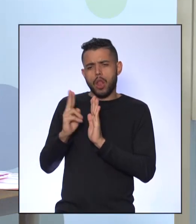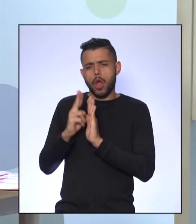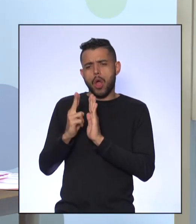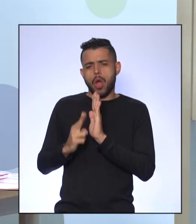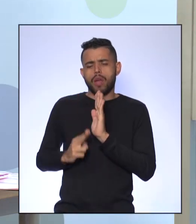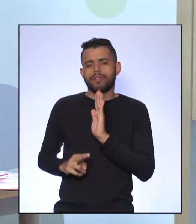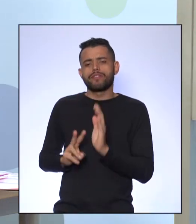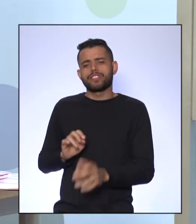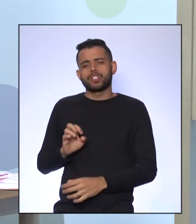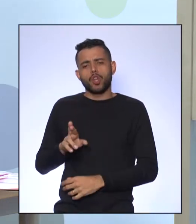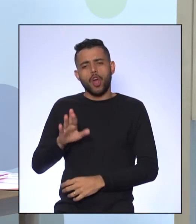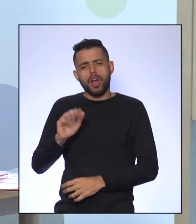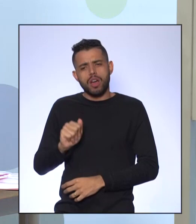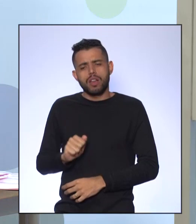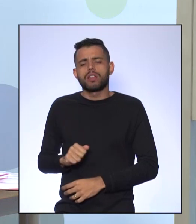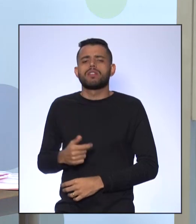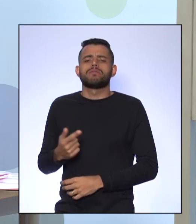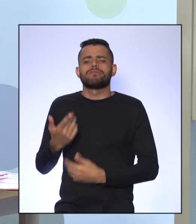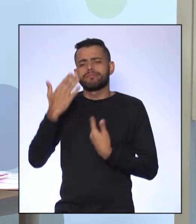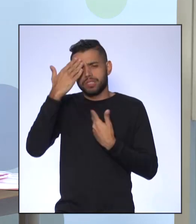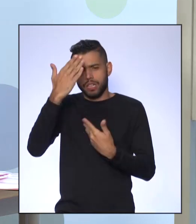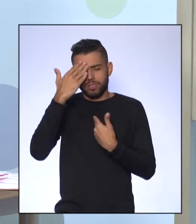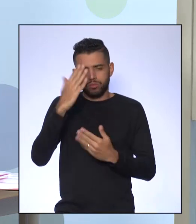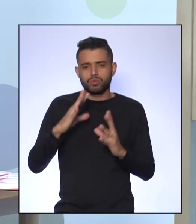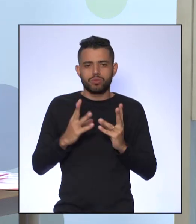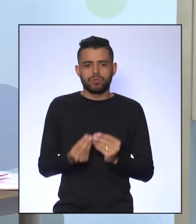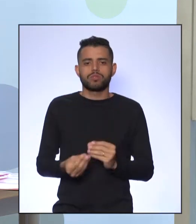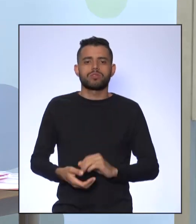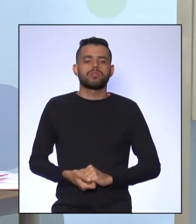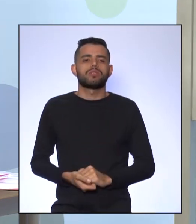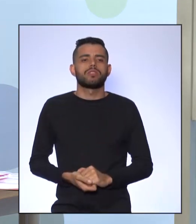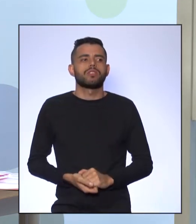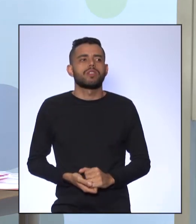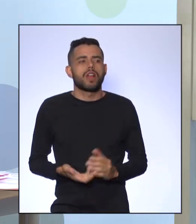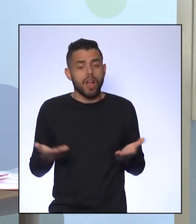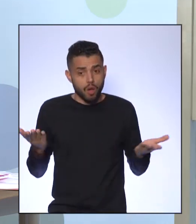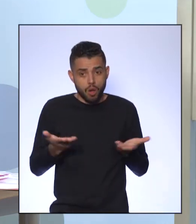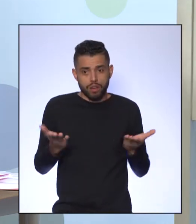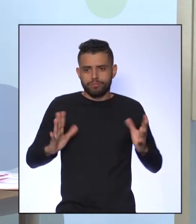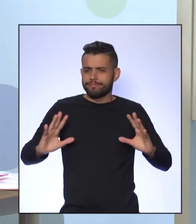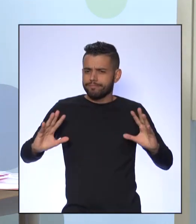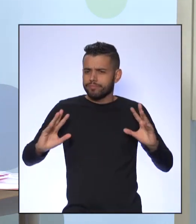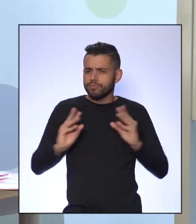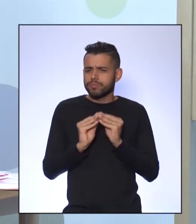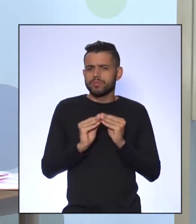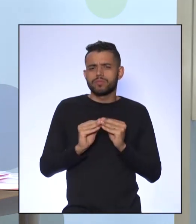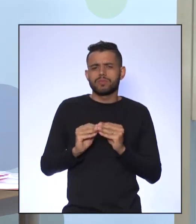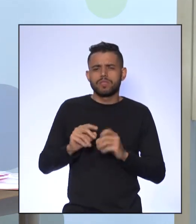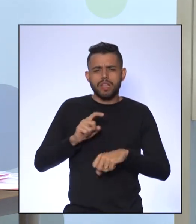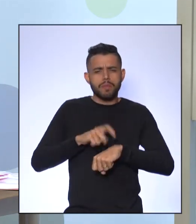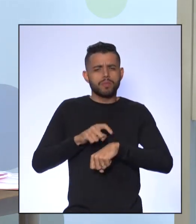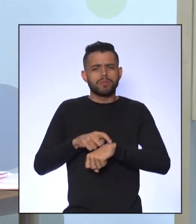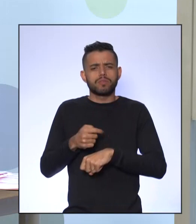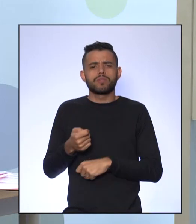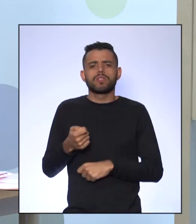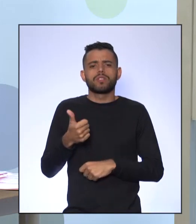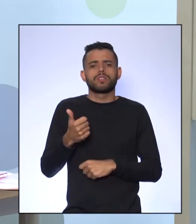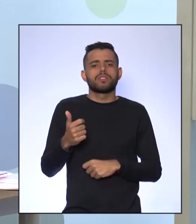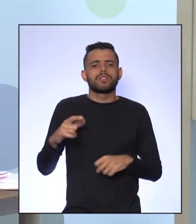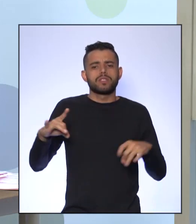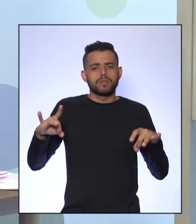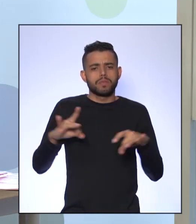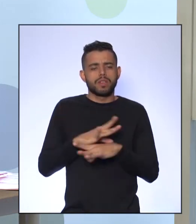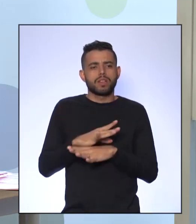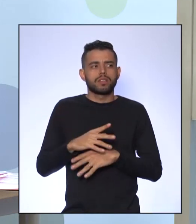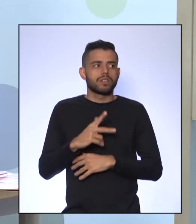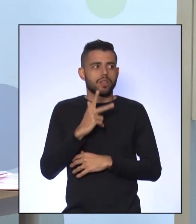Obrigado, Vitória, né? Agradeço muito. Agora, vamos fazer um fechamento. Falta pouco tempinho aí, vamos fazer um fechamento. E